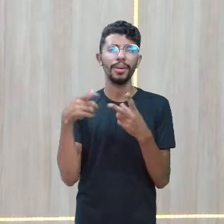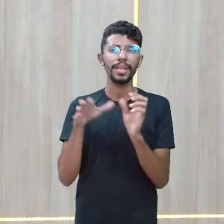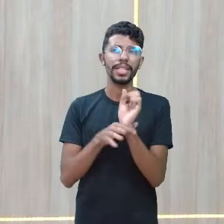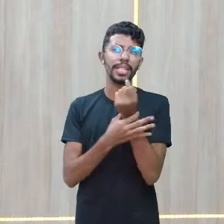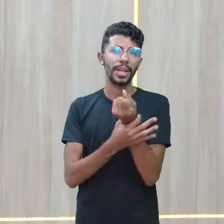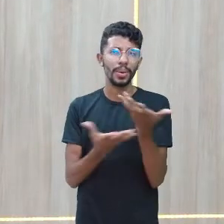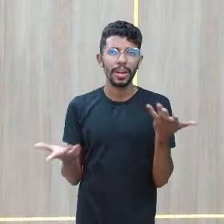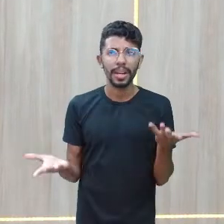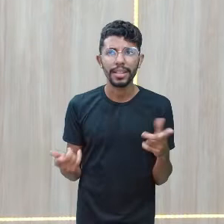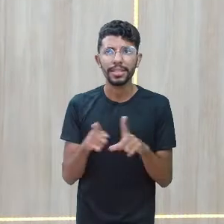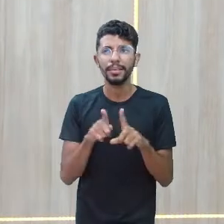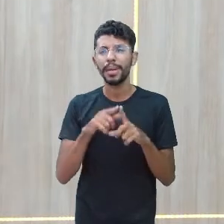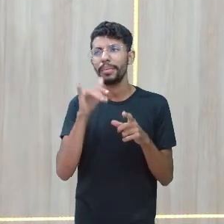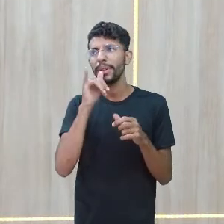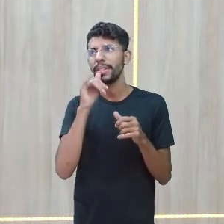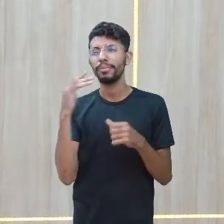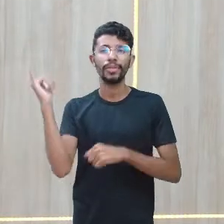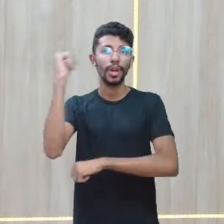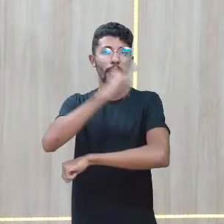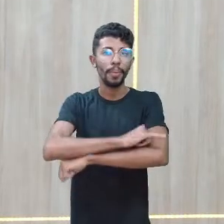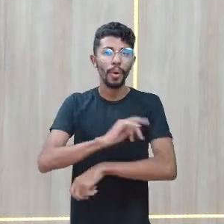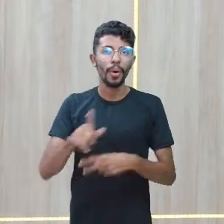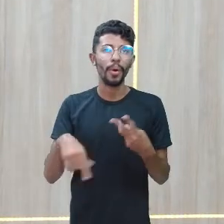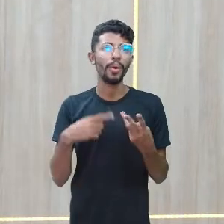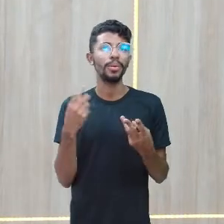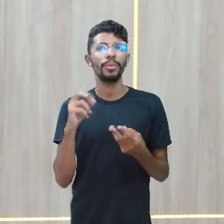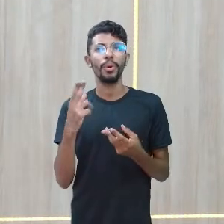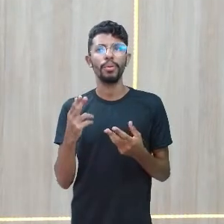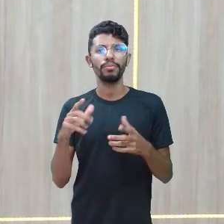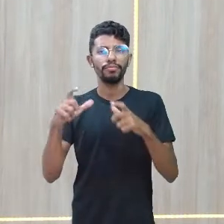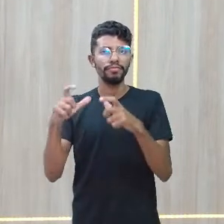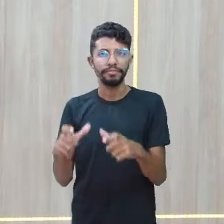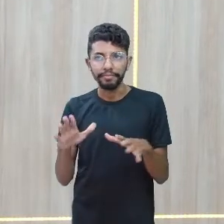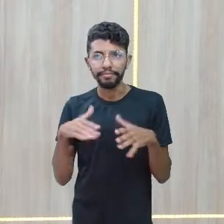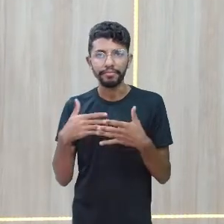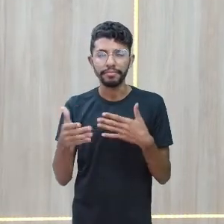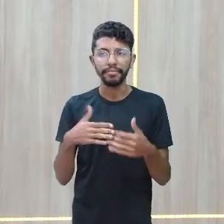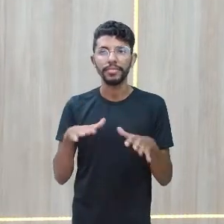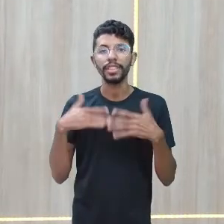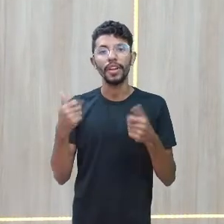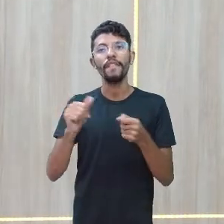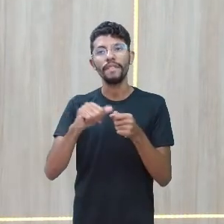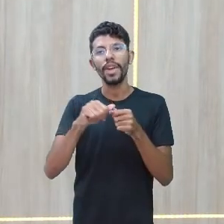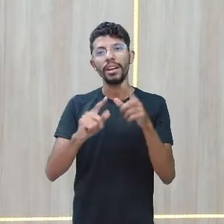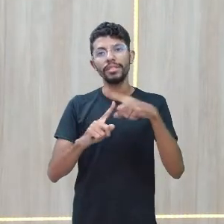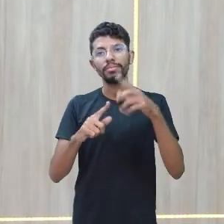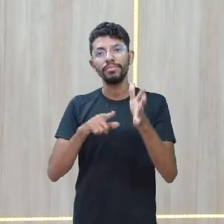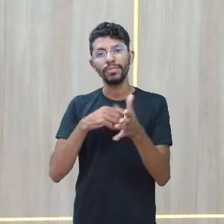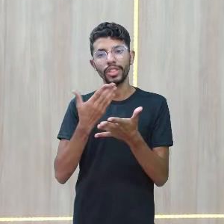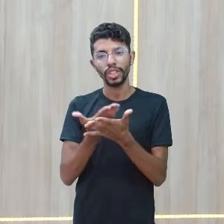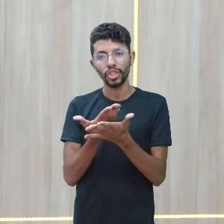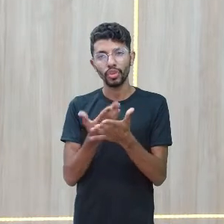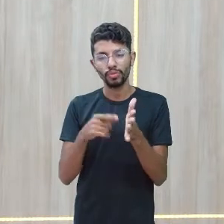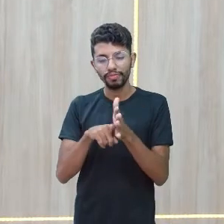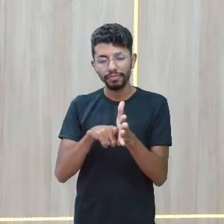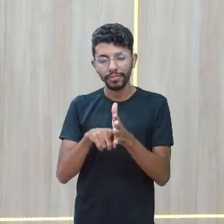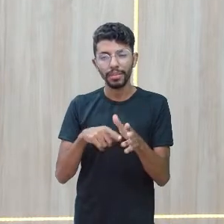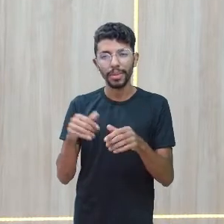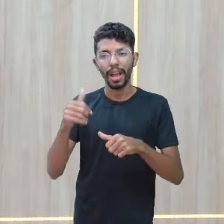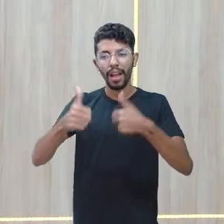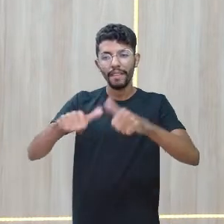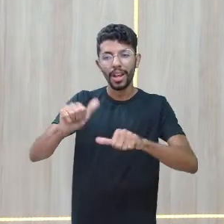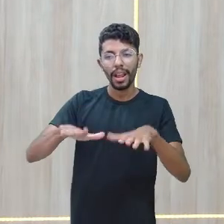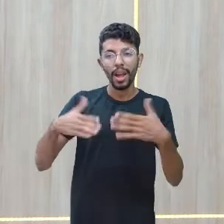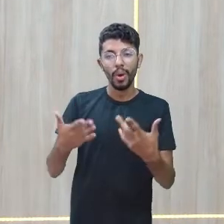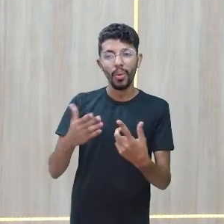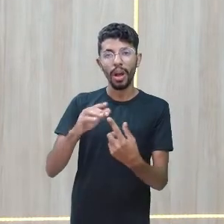segurança de um aeroporto, segurança de um estabelecimento. Então, eles fazem esse tipo de estudo para poder avaliar qual o público-alvo, o